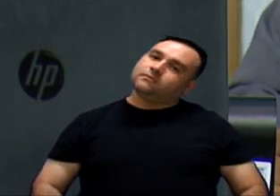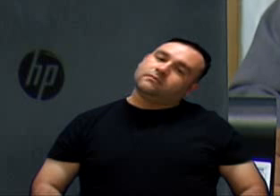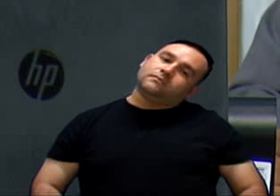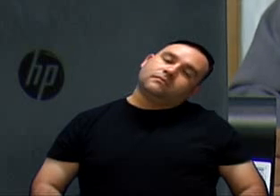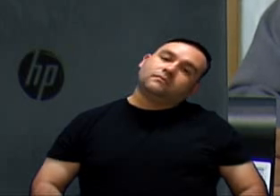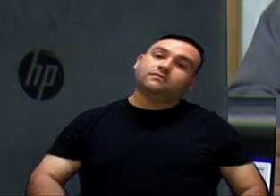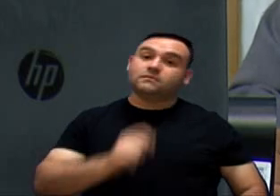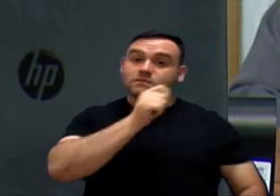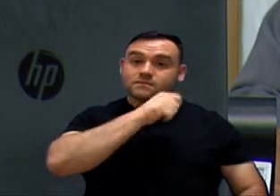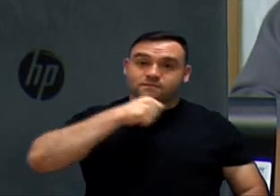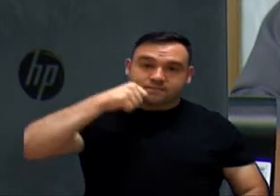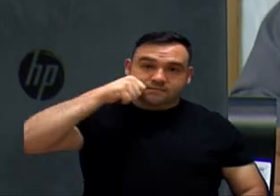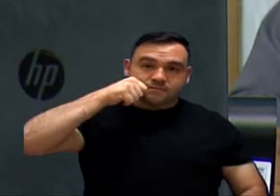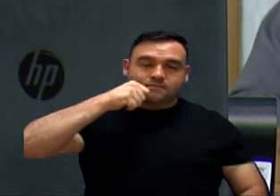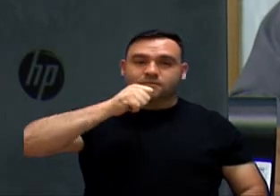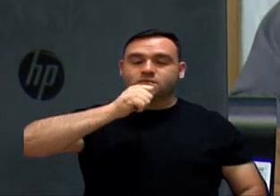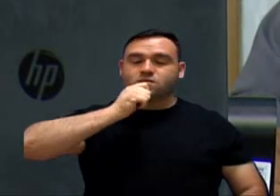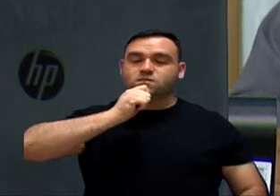Vereador Silvano Júnior.